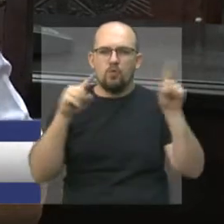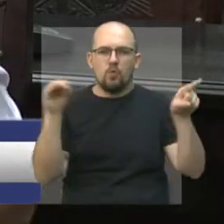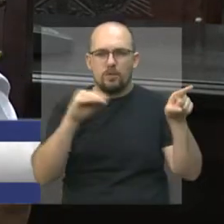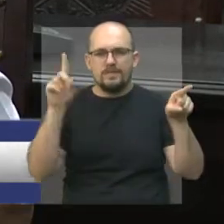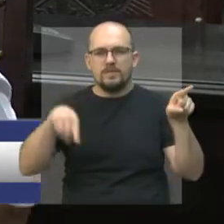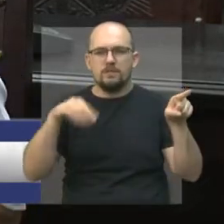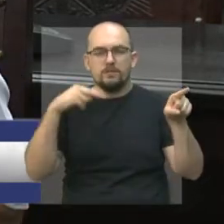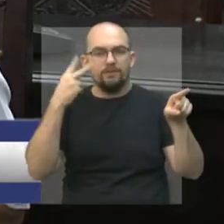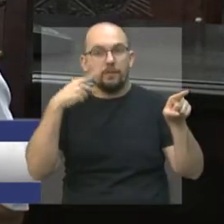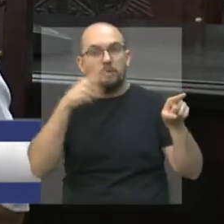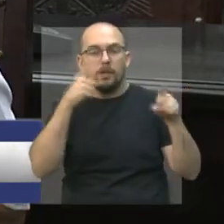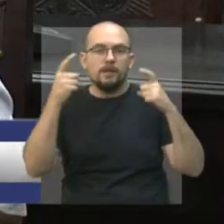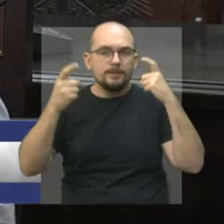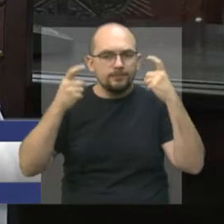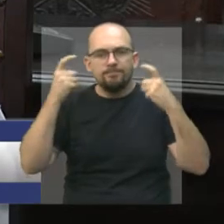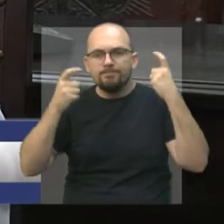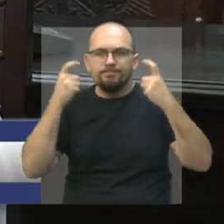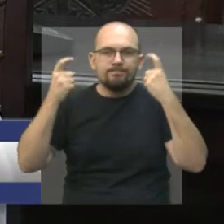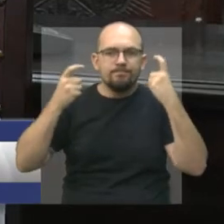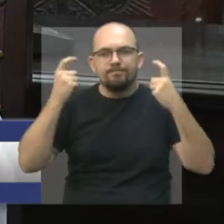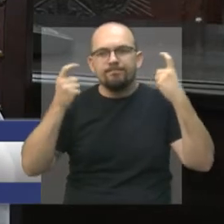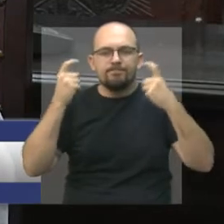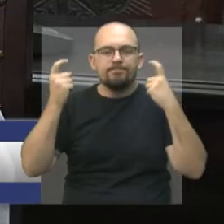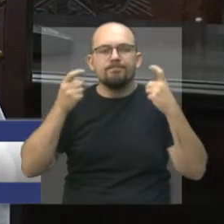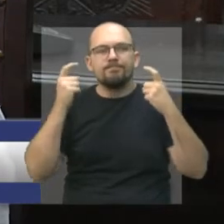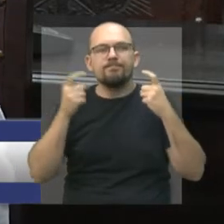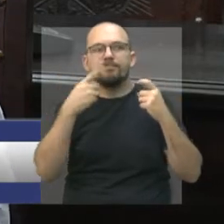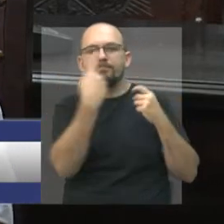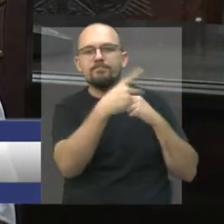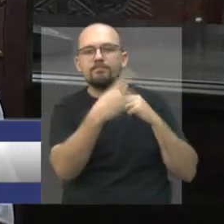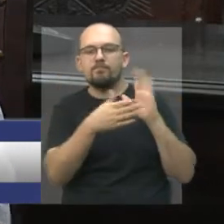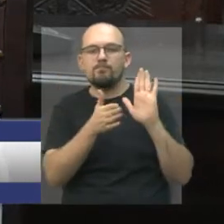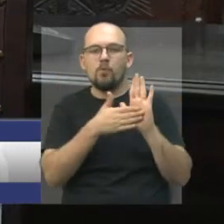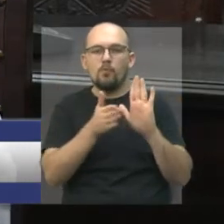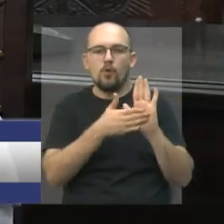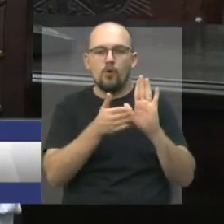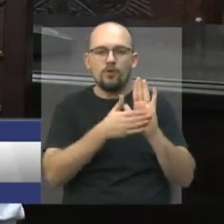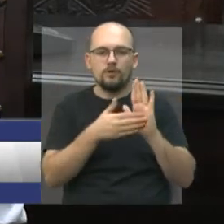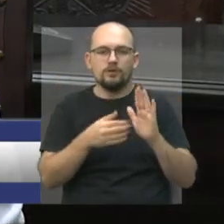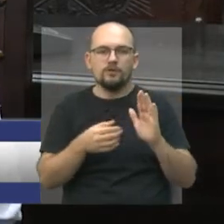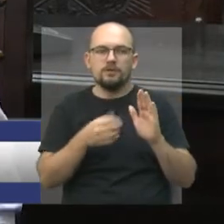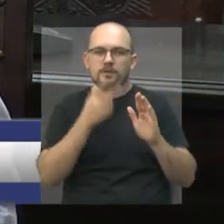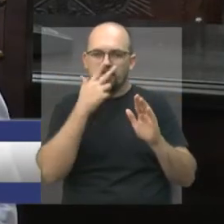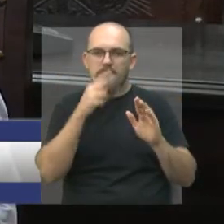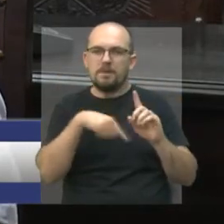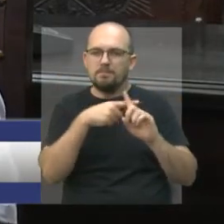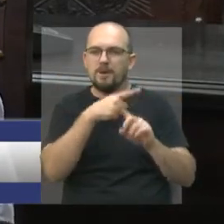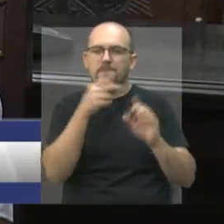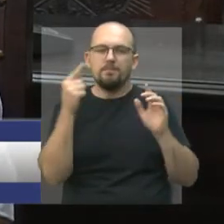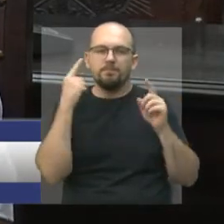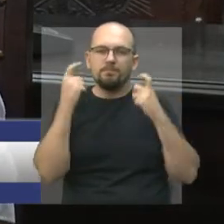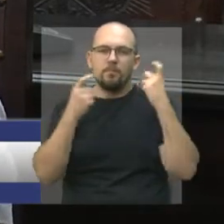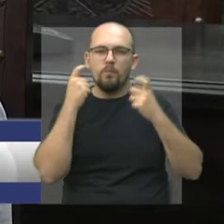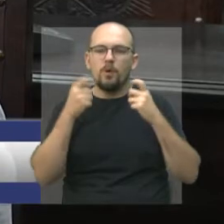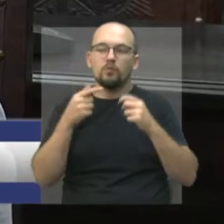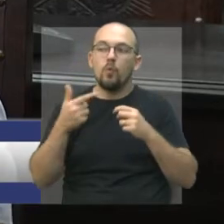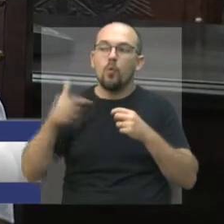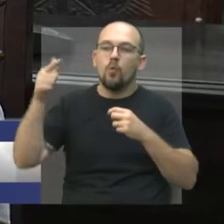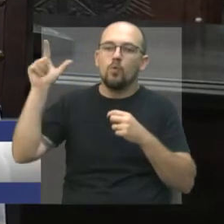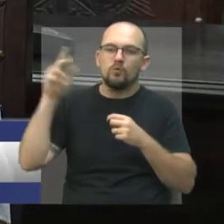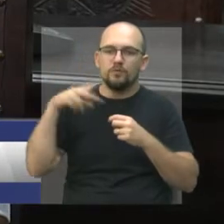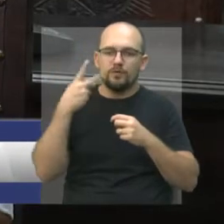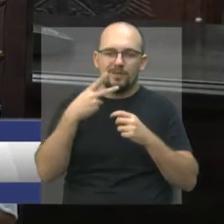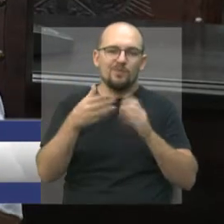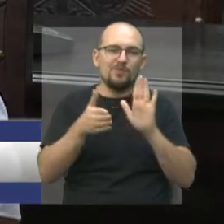muito preocupado, inclusive, com as emendas até que ele propôs, assim como deve estar preocupado também com as emendas que outros vereadores